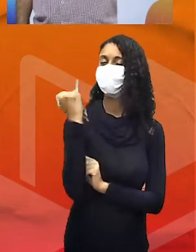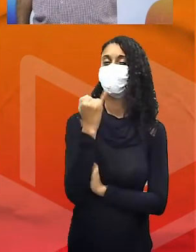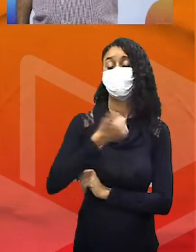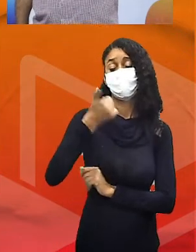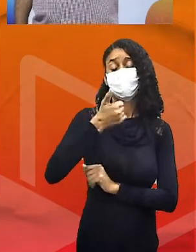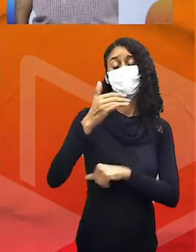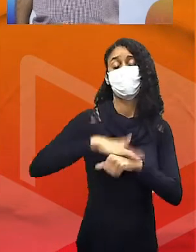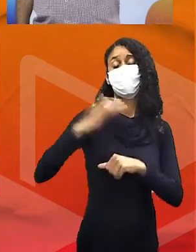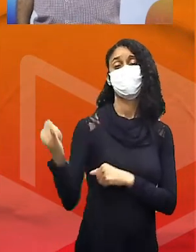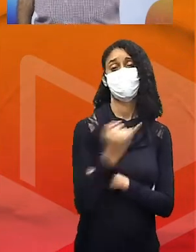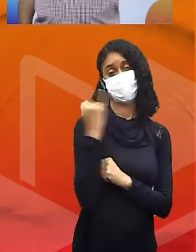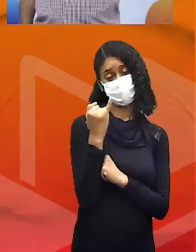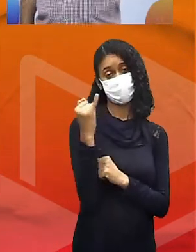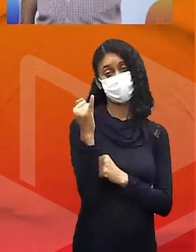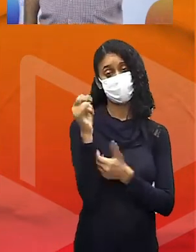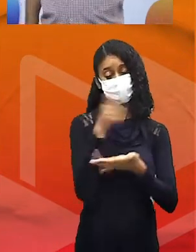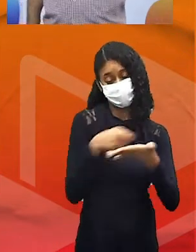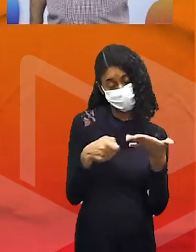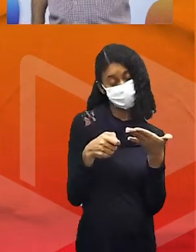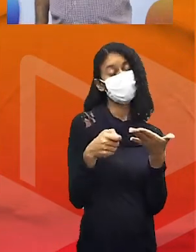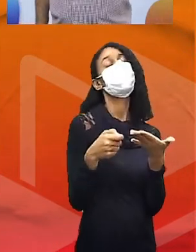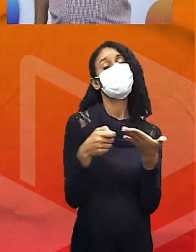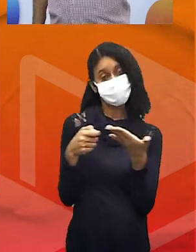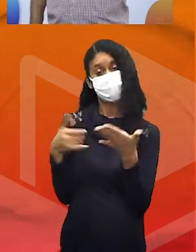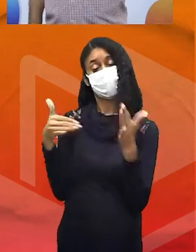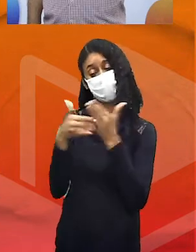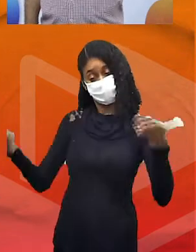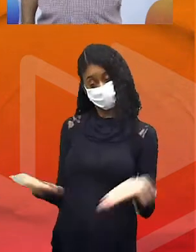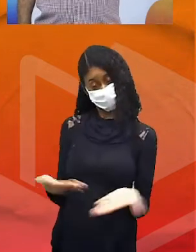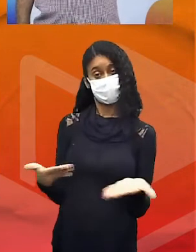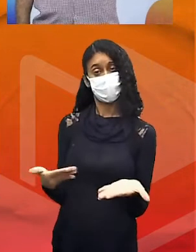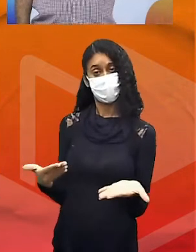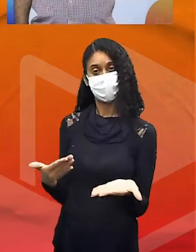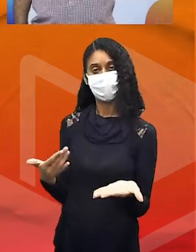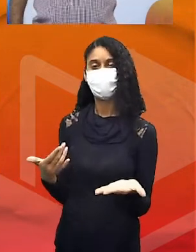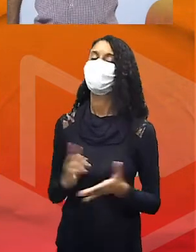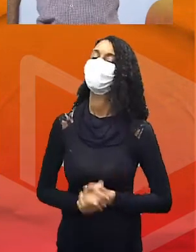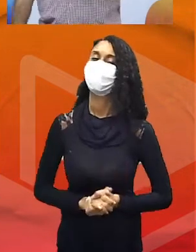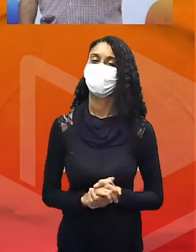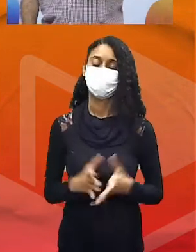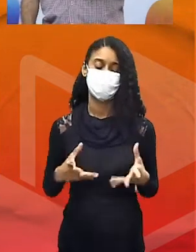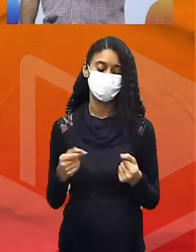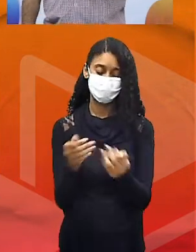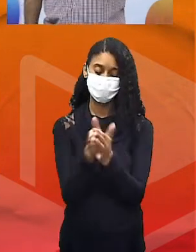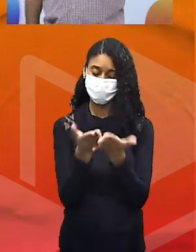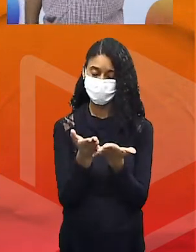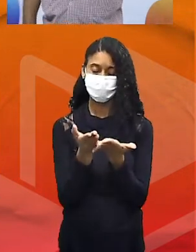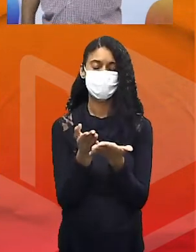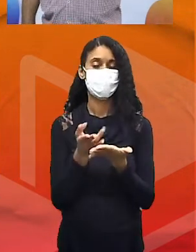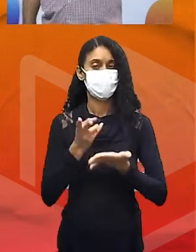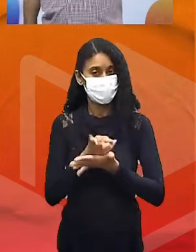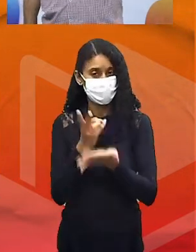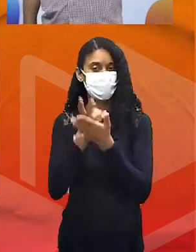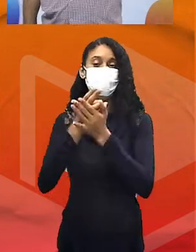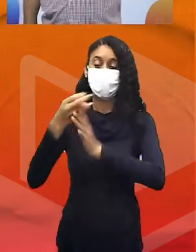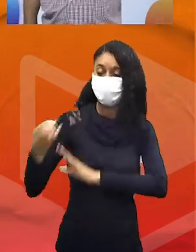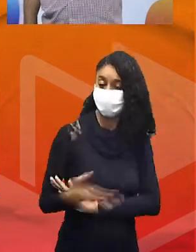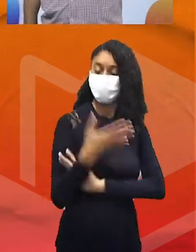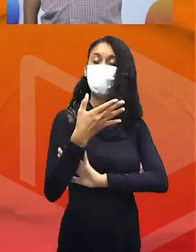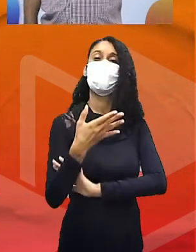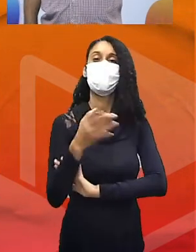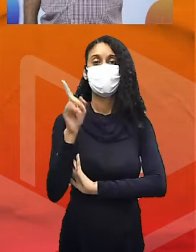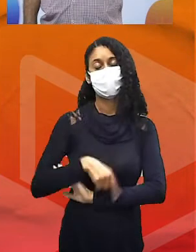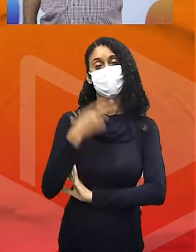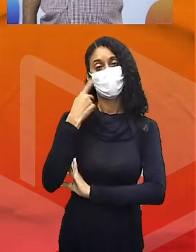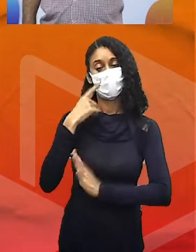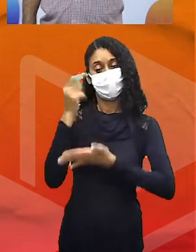maior escritor da literatura brasileira. Até hoje, insuperável, a obra dele não para no tempo, e é considerado o